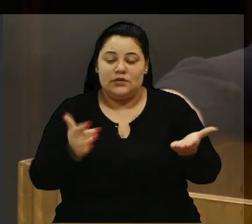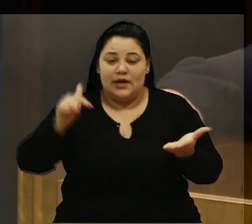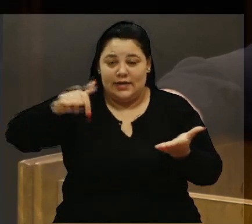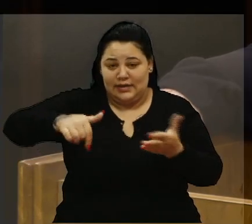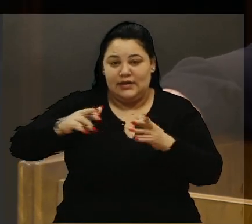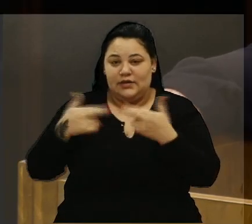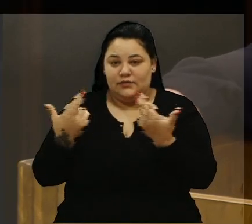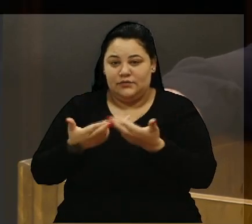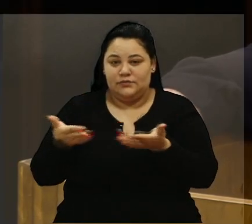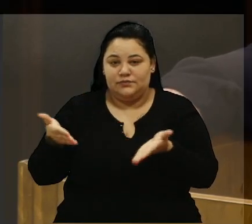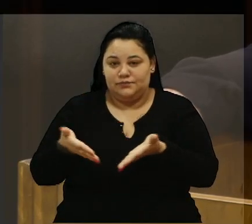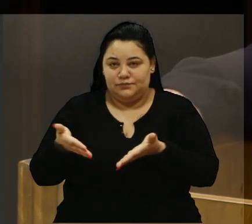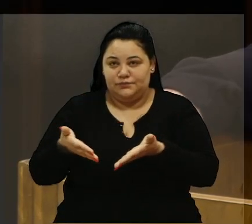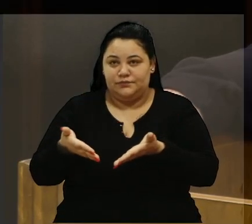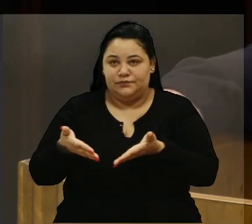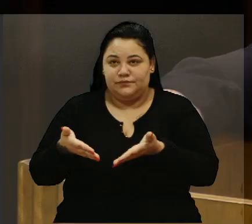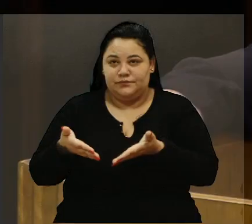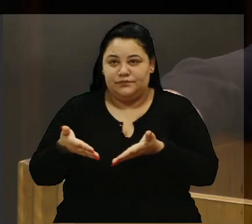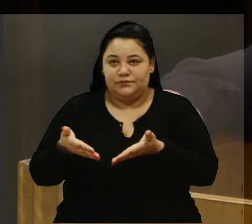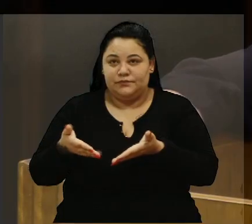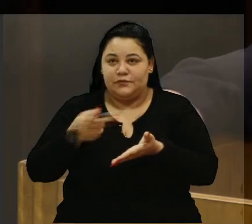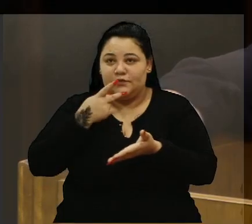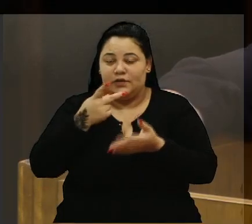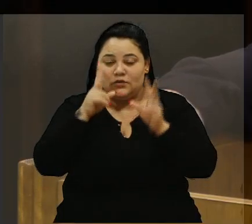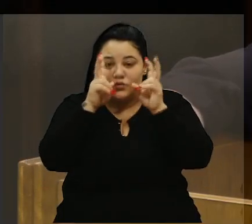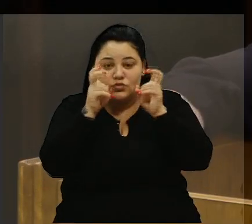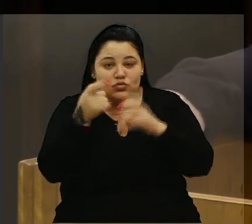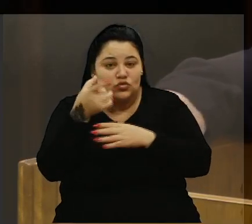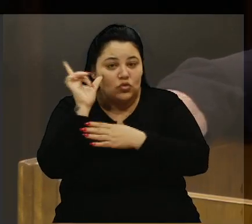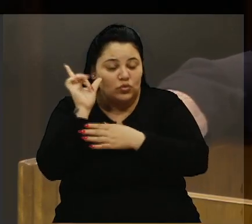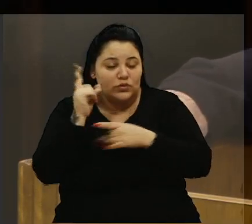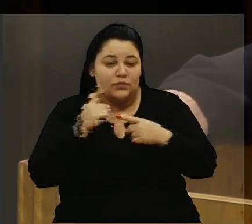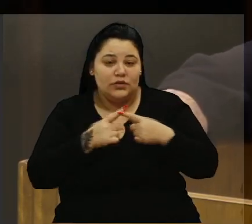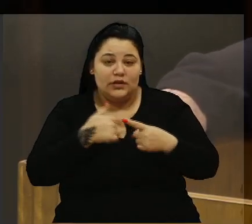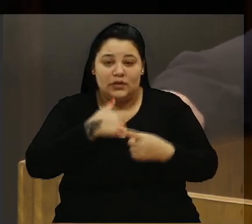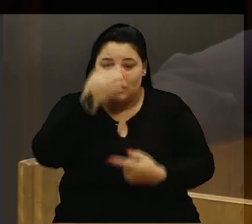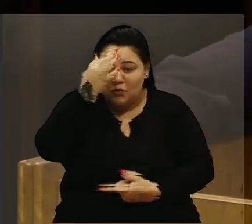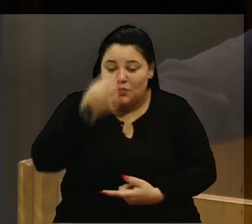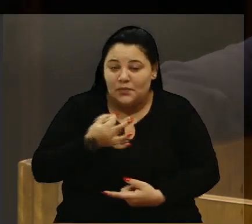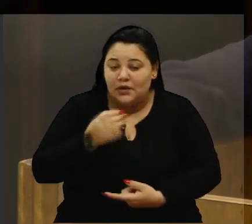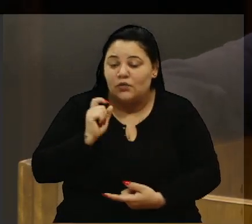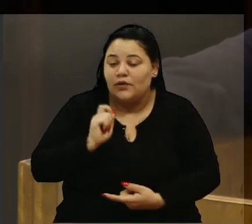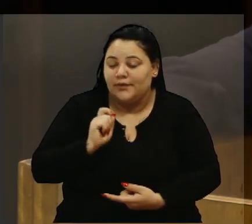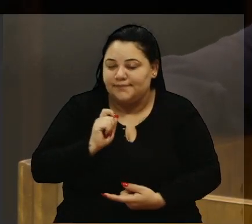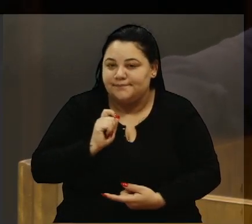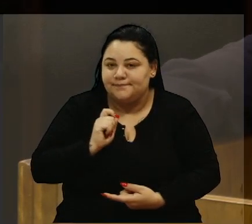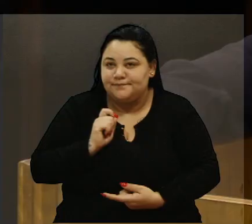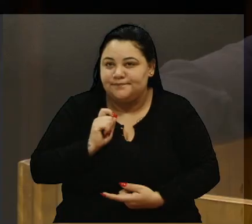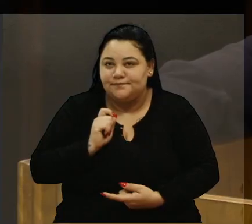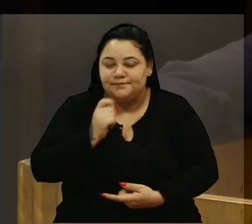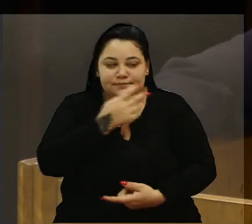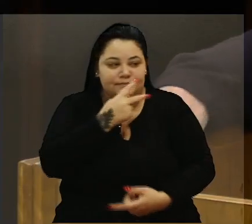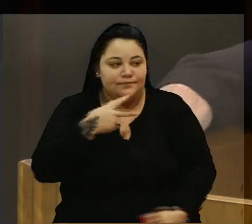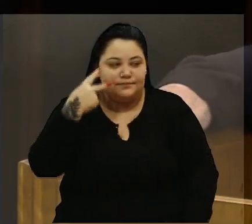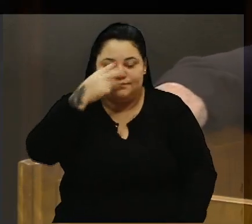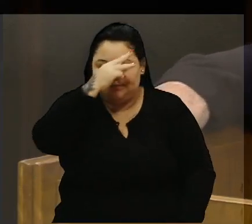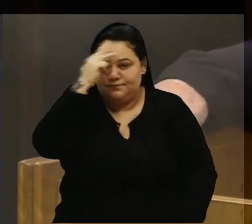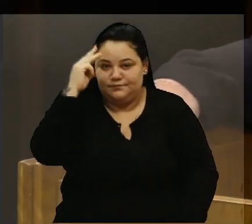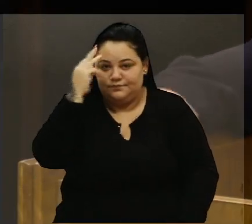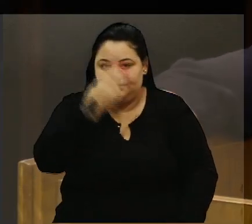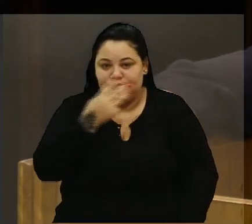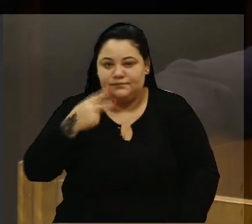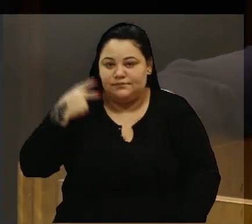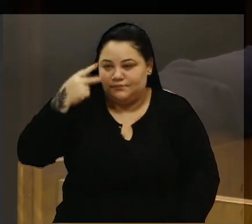sessão, retomando o tema de ontem, porque entendo que, vereador Juliano,